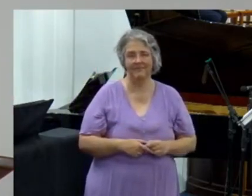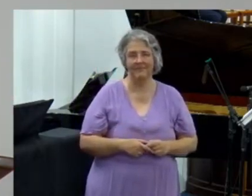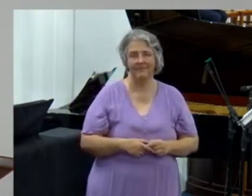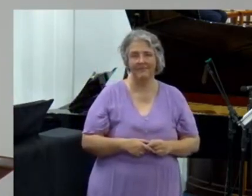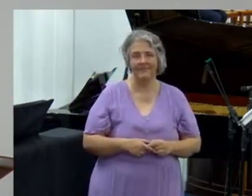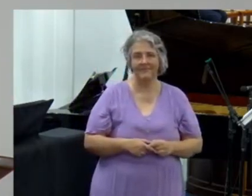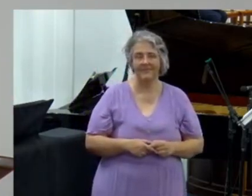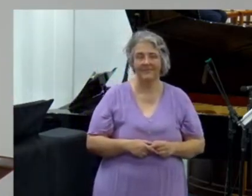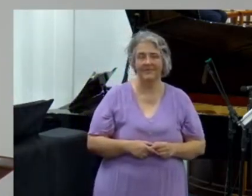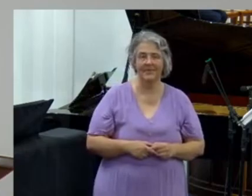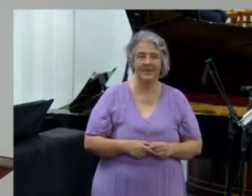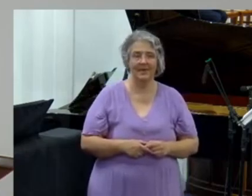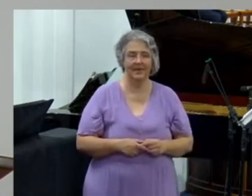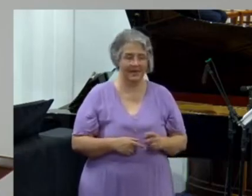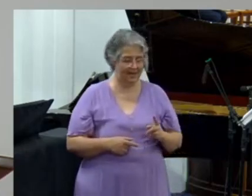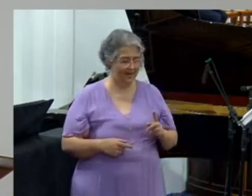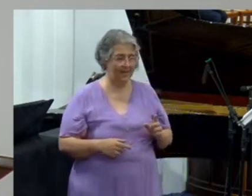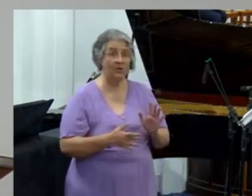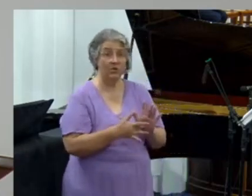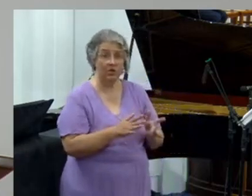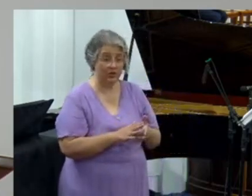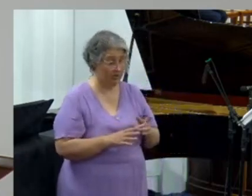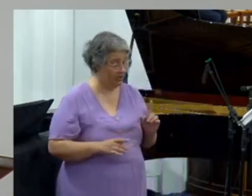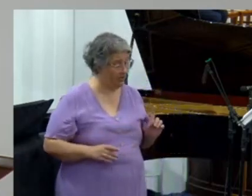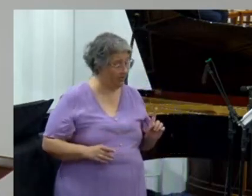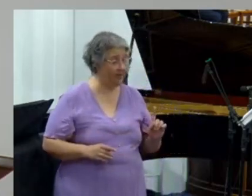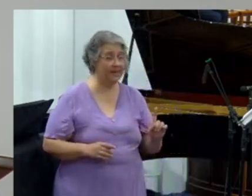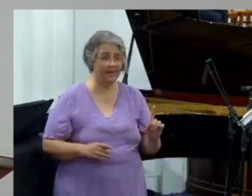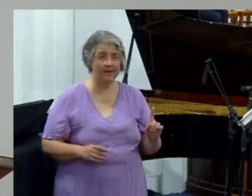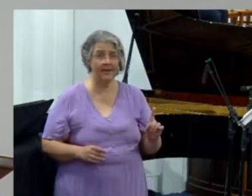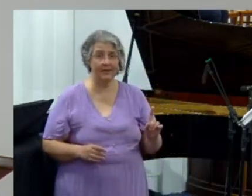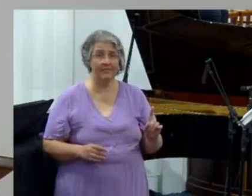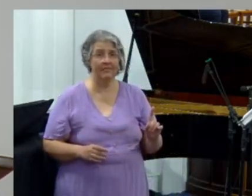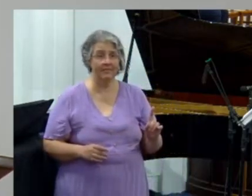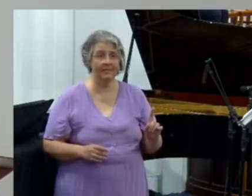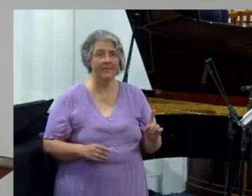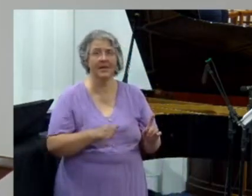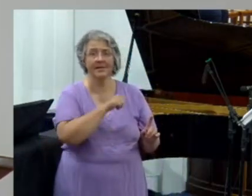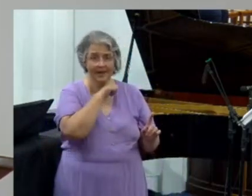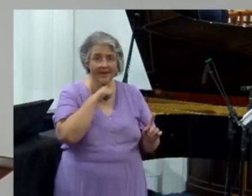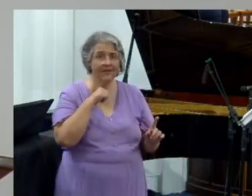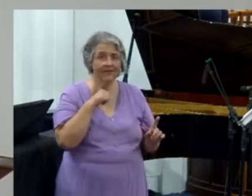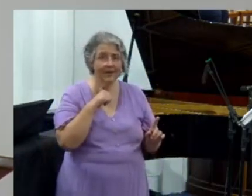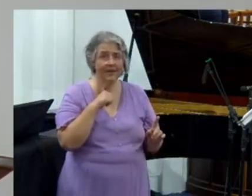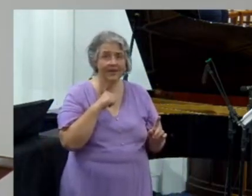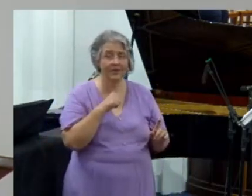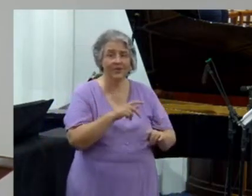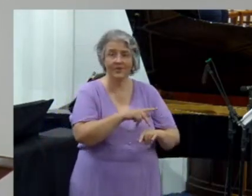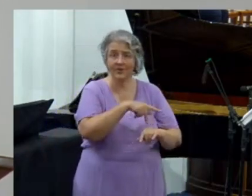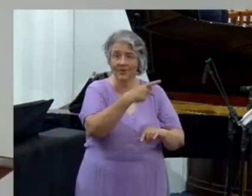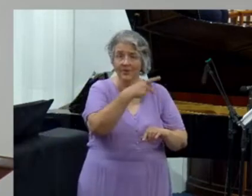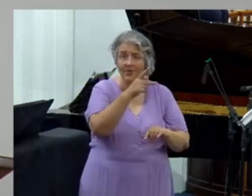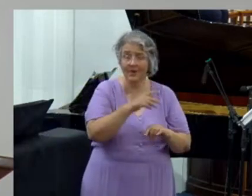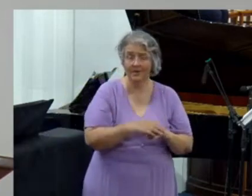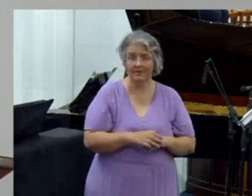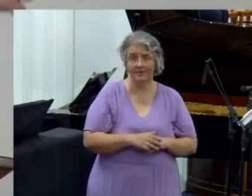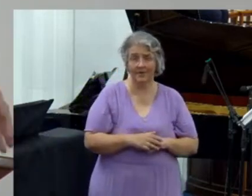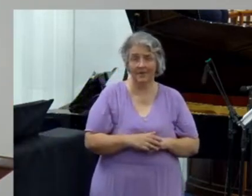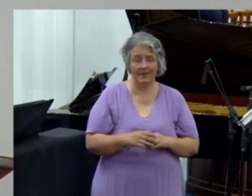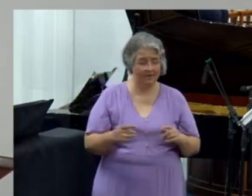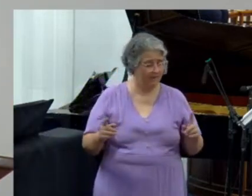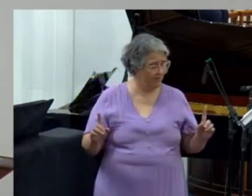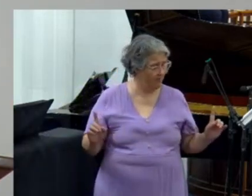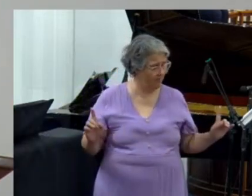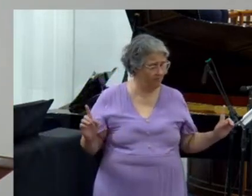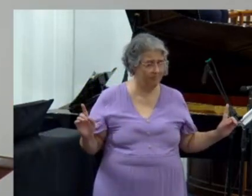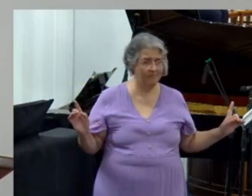esse templo, para oferecer seus sacrifícios, para celebrar a Páscoa. Essas pessoas se dirigiam para um lugar que o